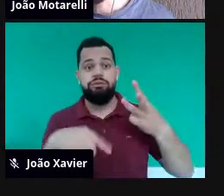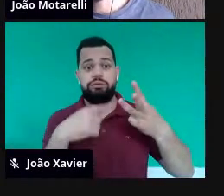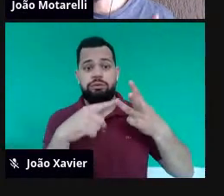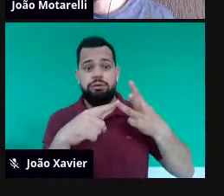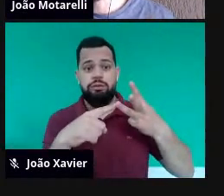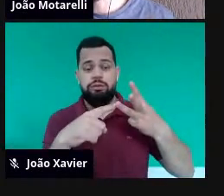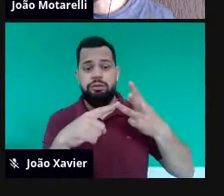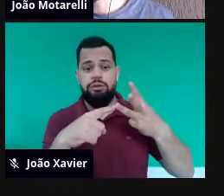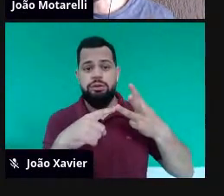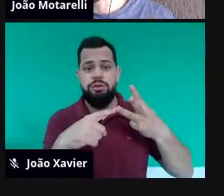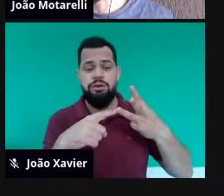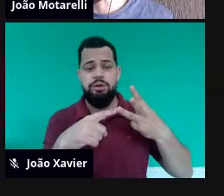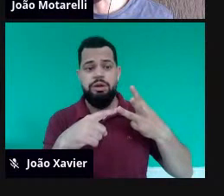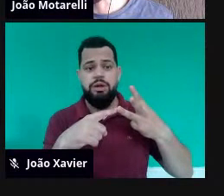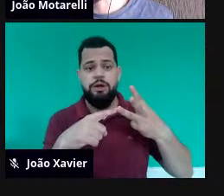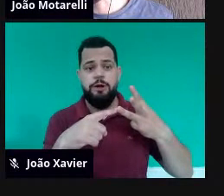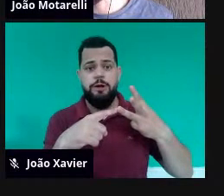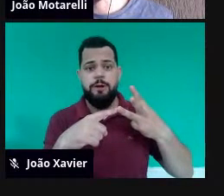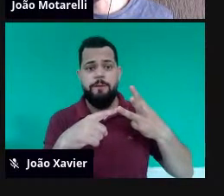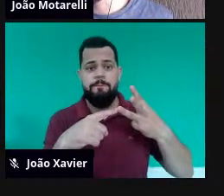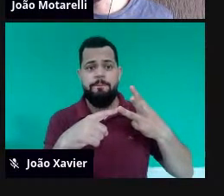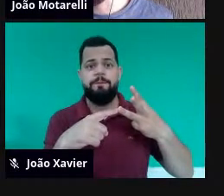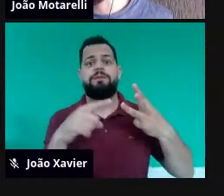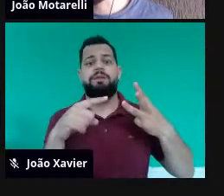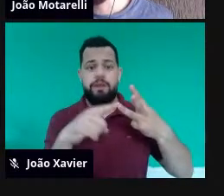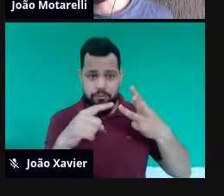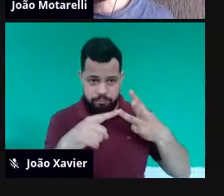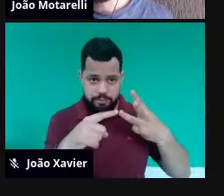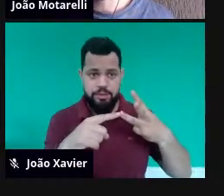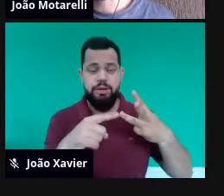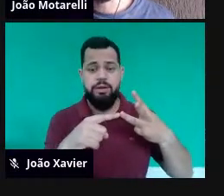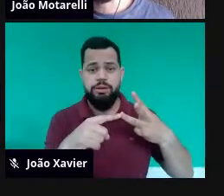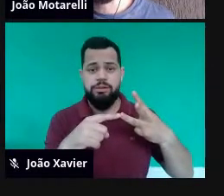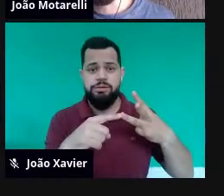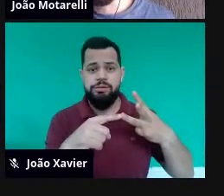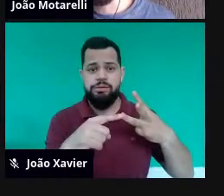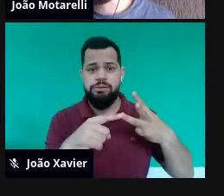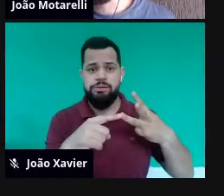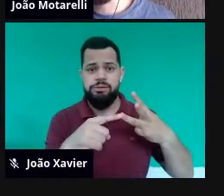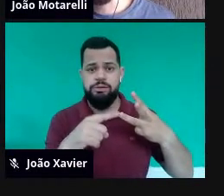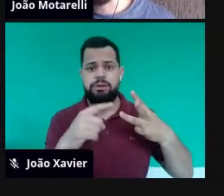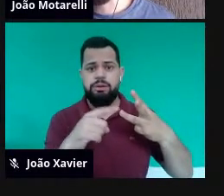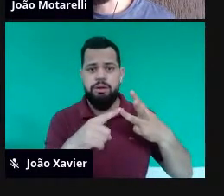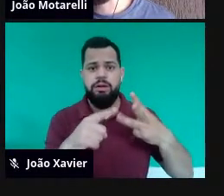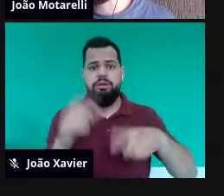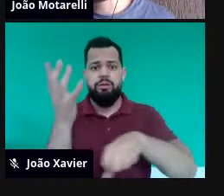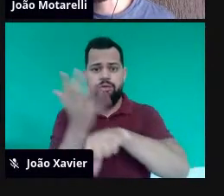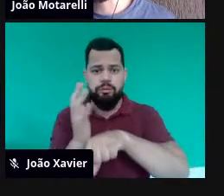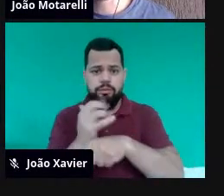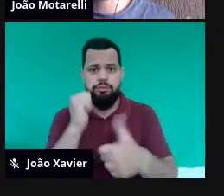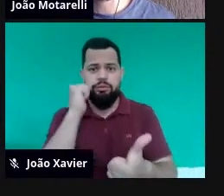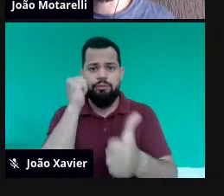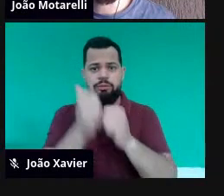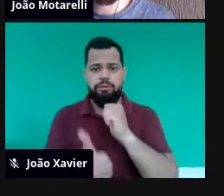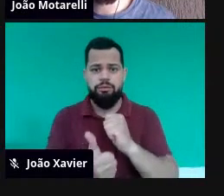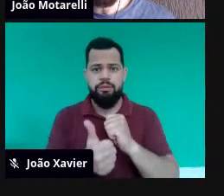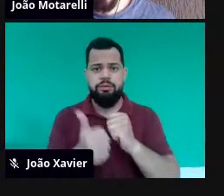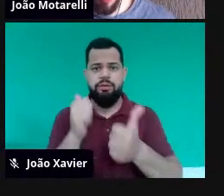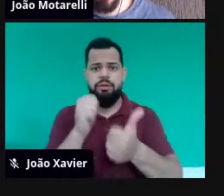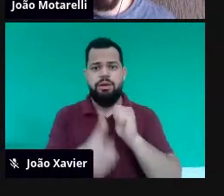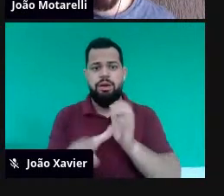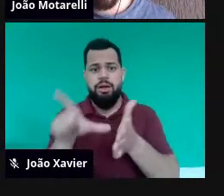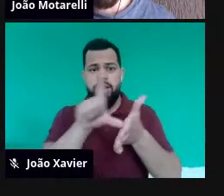generalistas, e dentro do risco específico do esporte, a gente pode ter o treinamento esportivo específico antes da